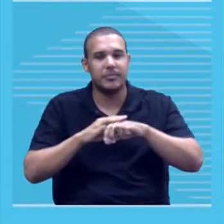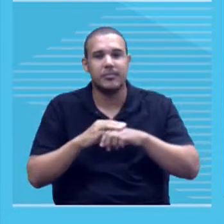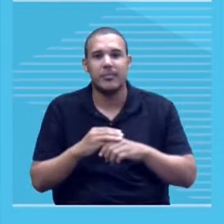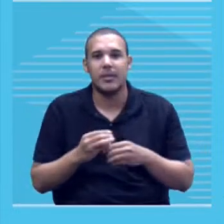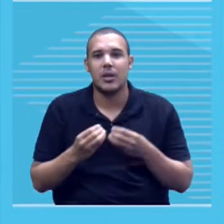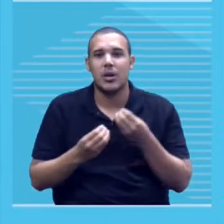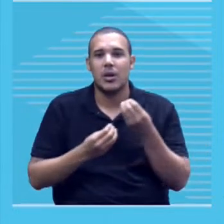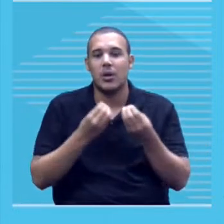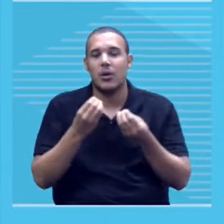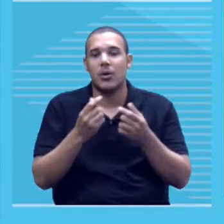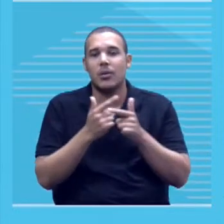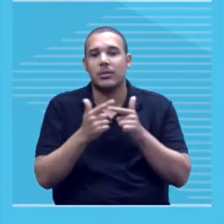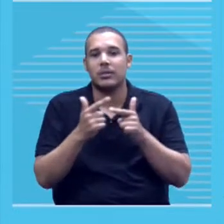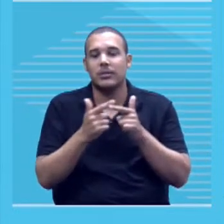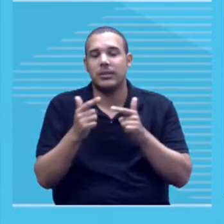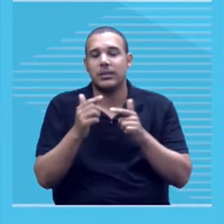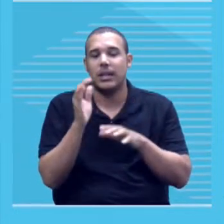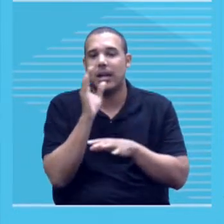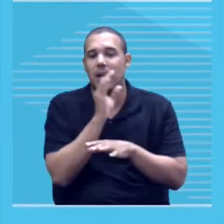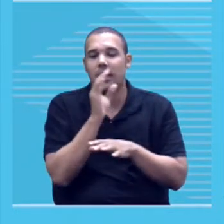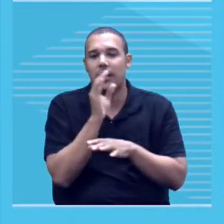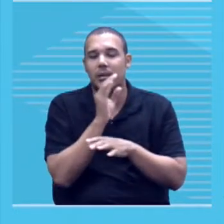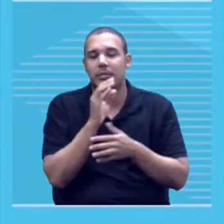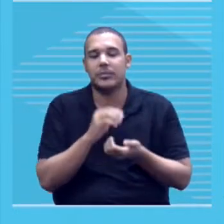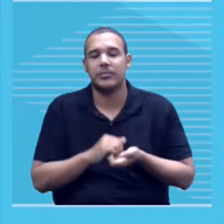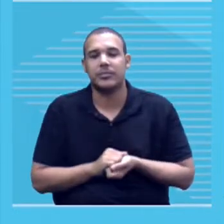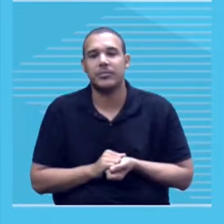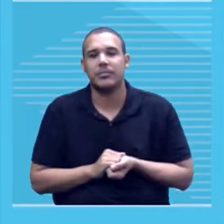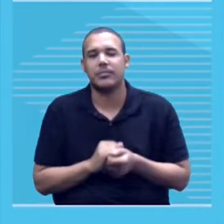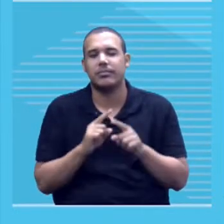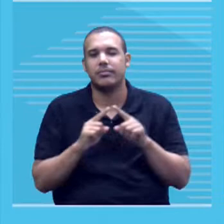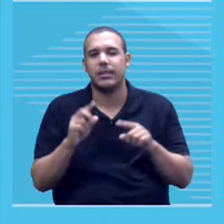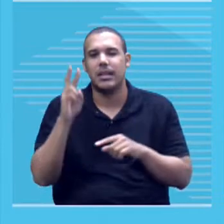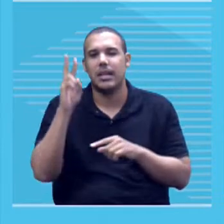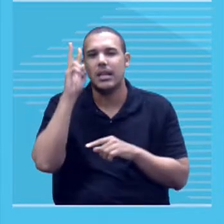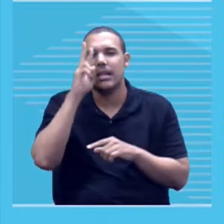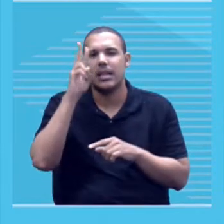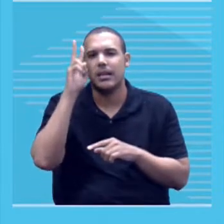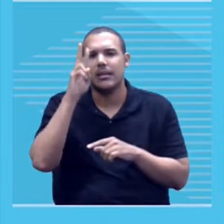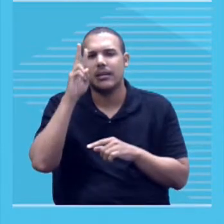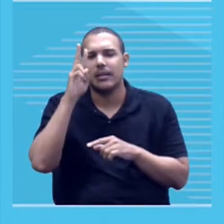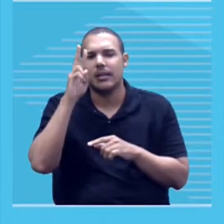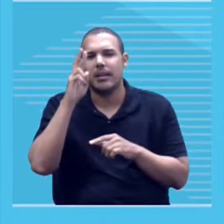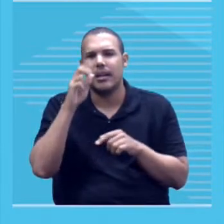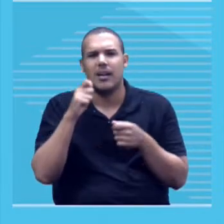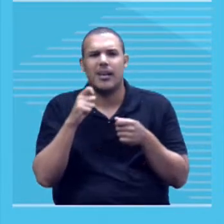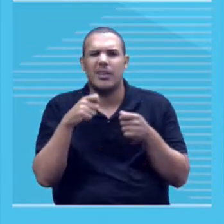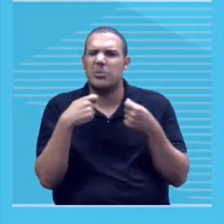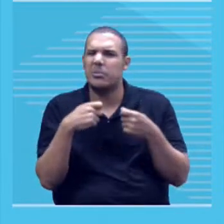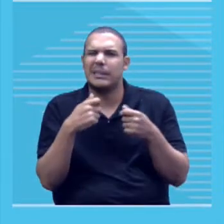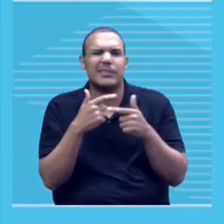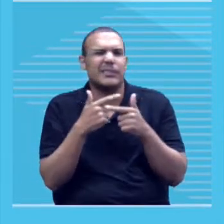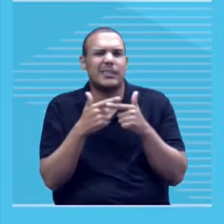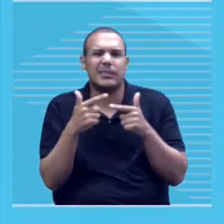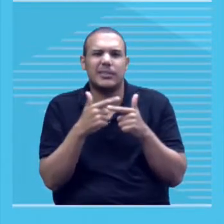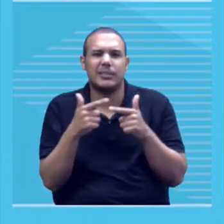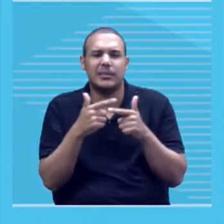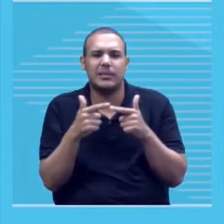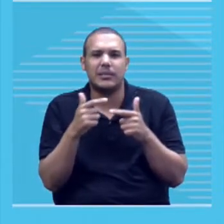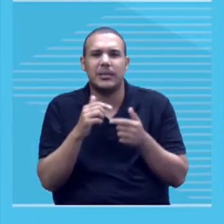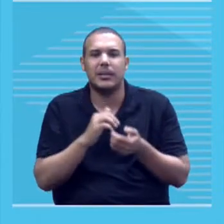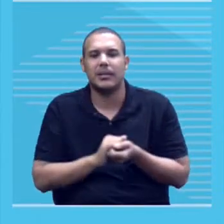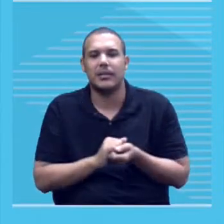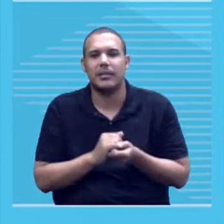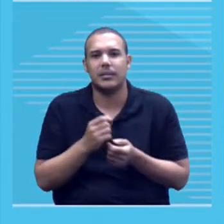uma divisão dessa de uma forma rápida. Mas, lembre-se sempre que você não precisa fazer essa divisão. Você pode fazer